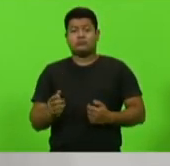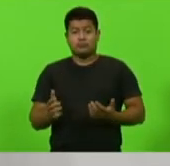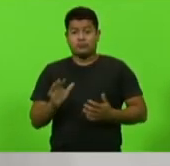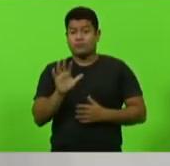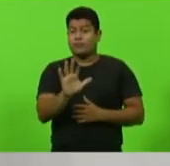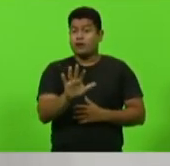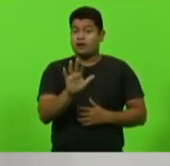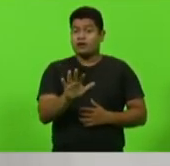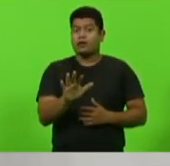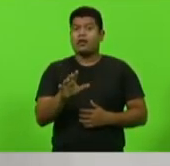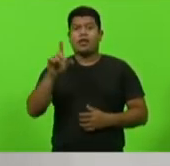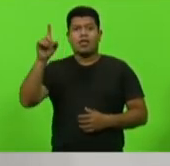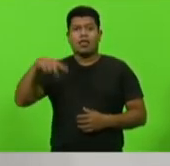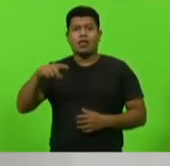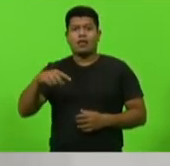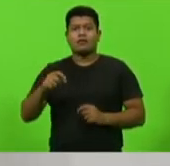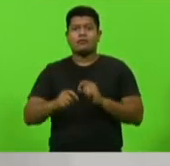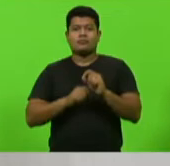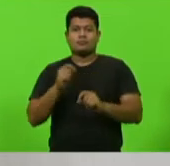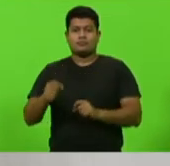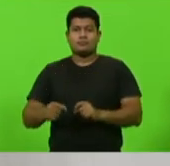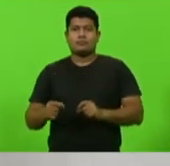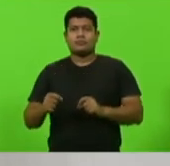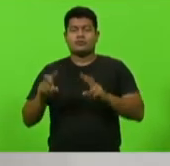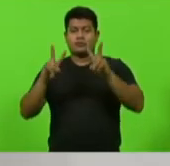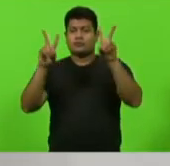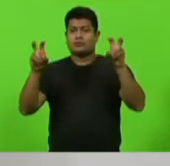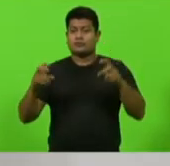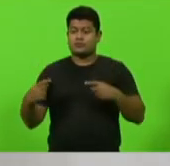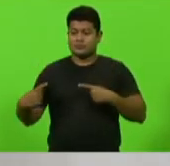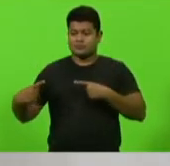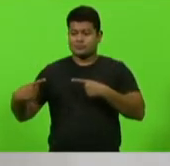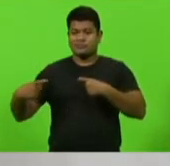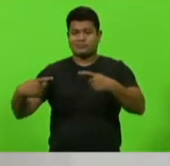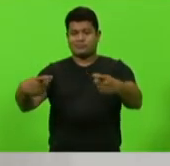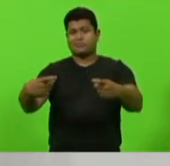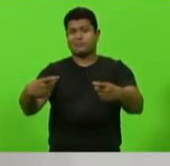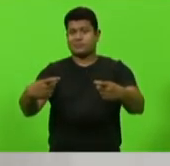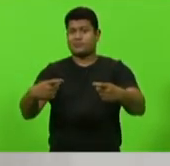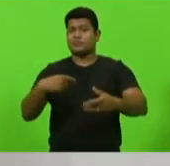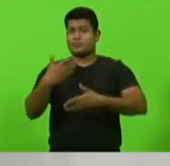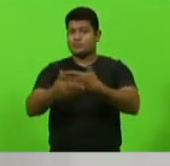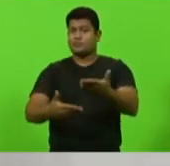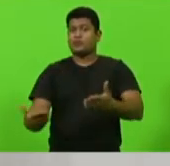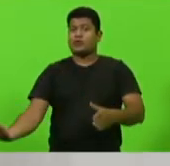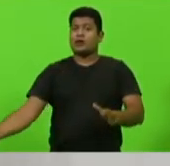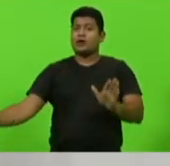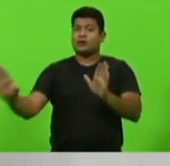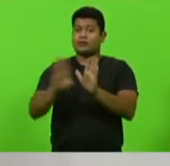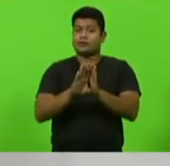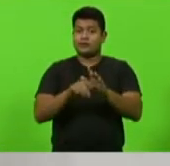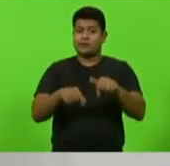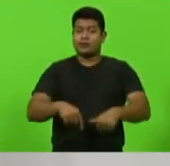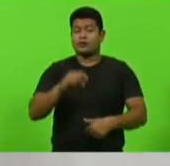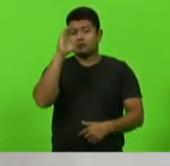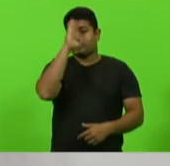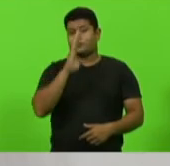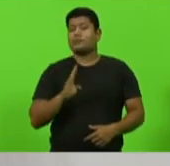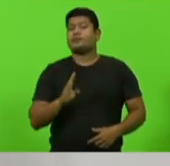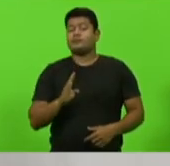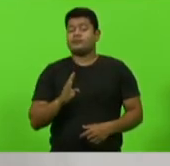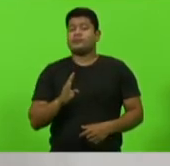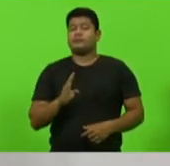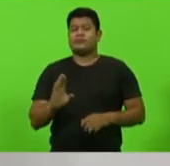é a guerra que vai nos atingir, e, aliás, daqui a pouco vai nos atingir, porque eu estava acompanhando